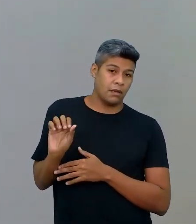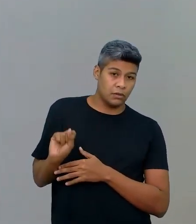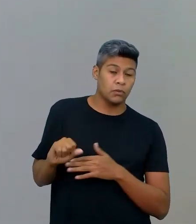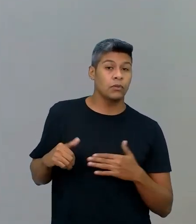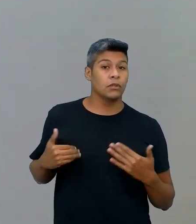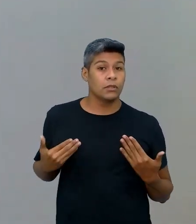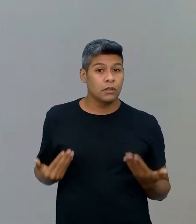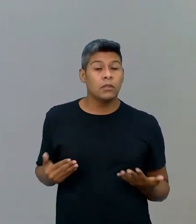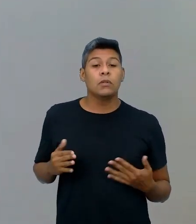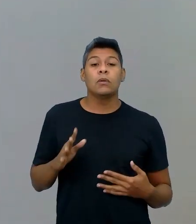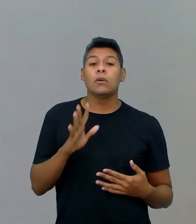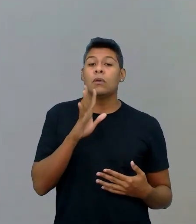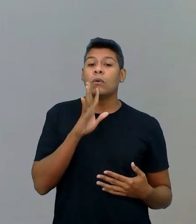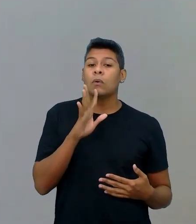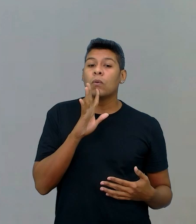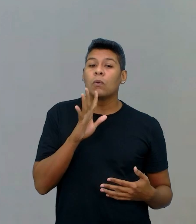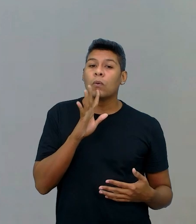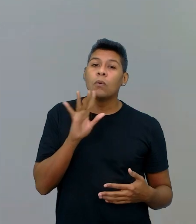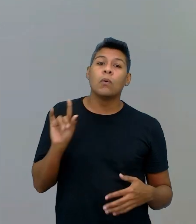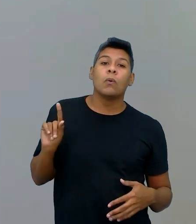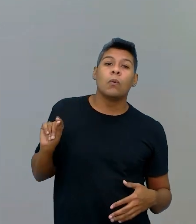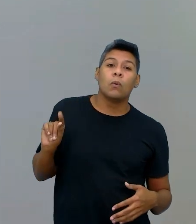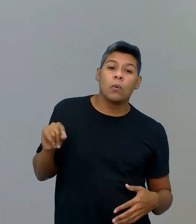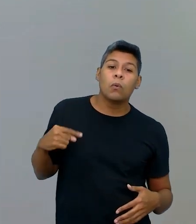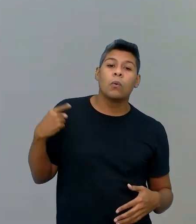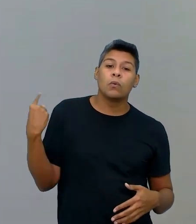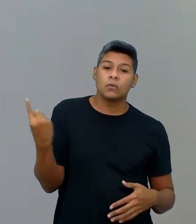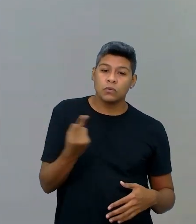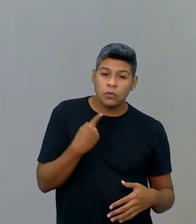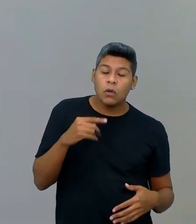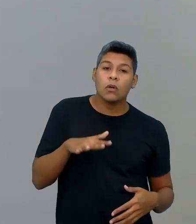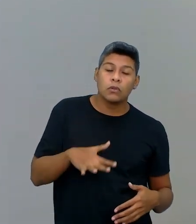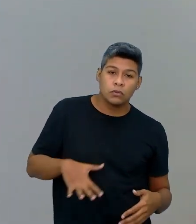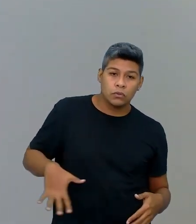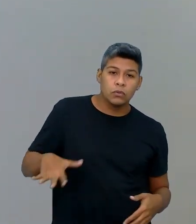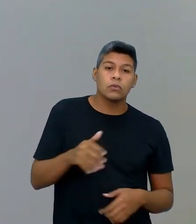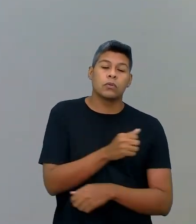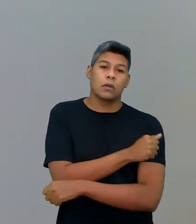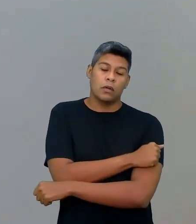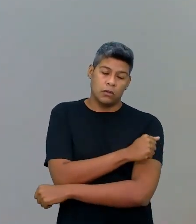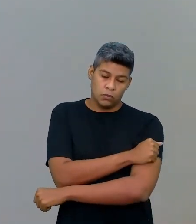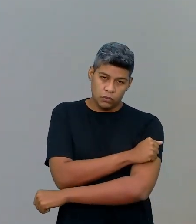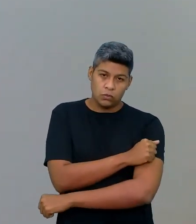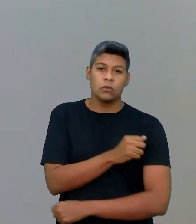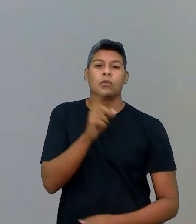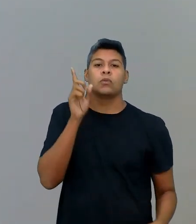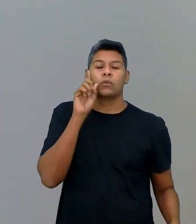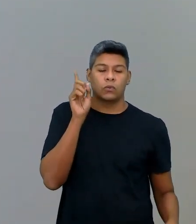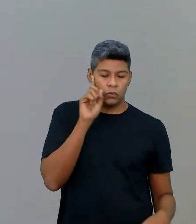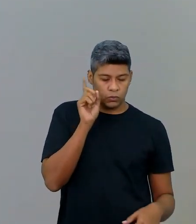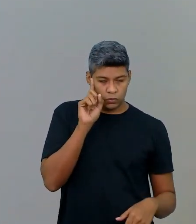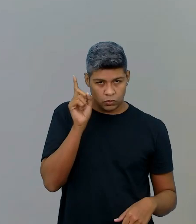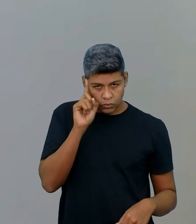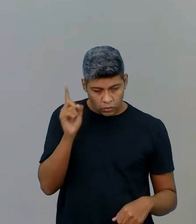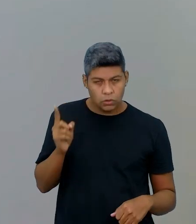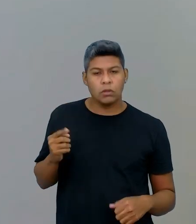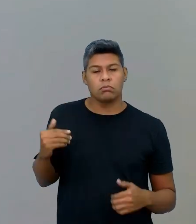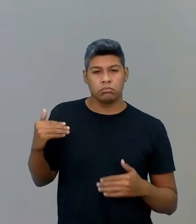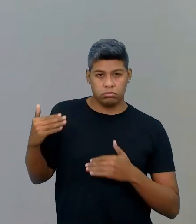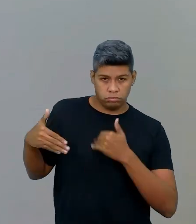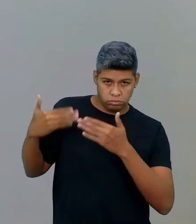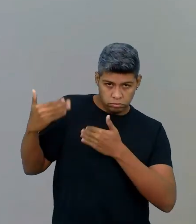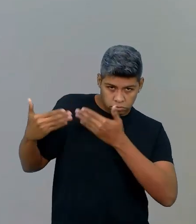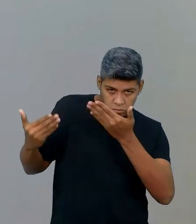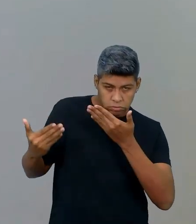gente conhece bastante aí, né, o nosso público, nossos estudantes no dia a dia e nessa realidade que a gente vem enfrentando, uma vez que